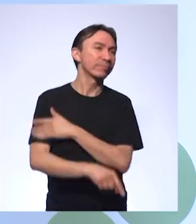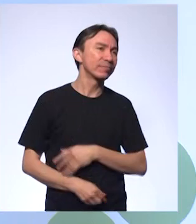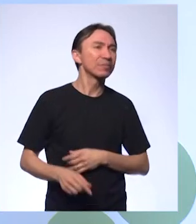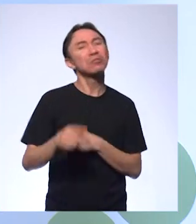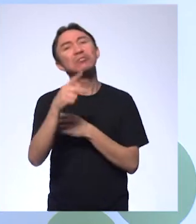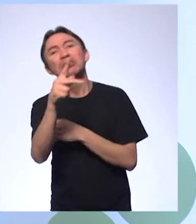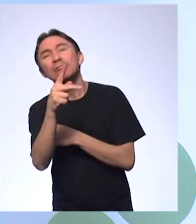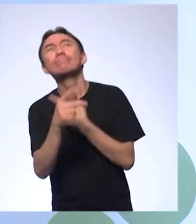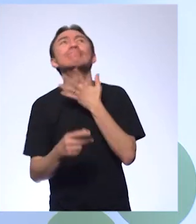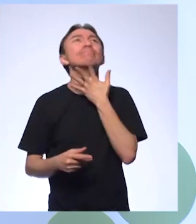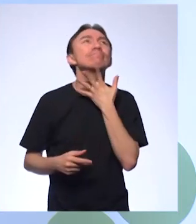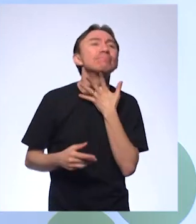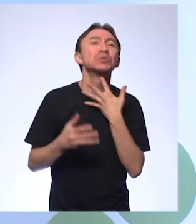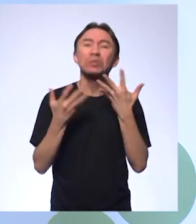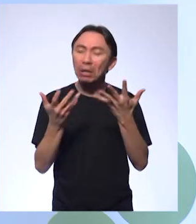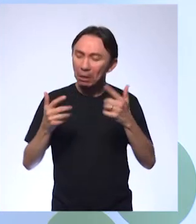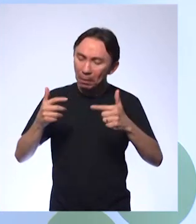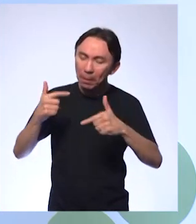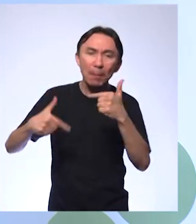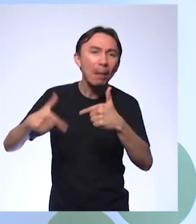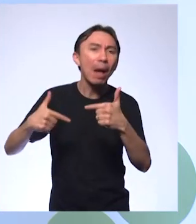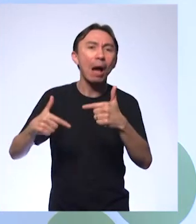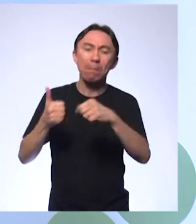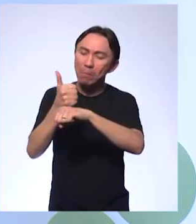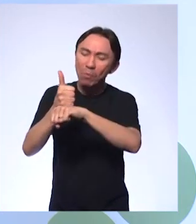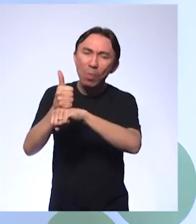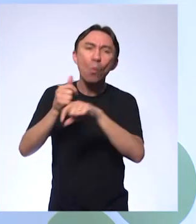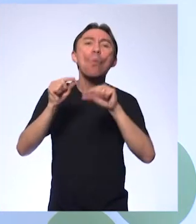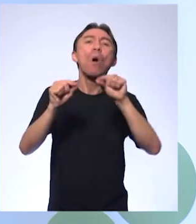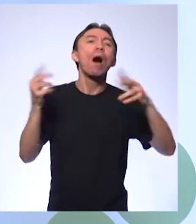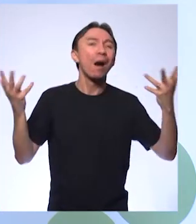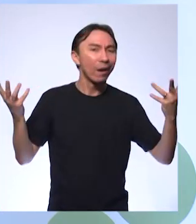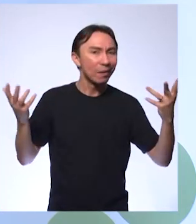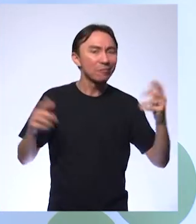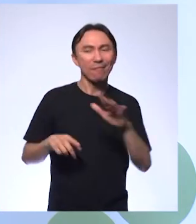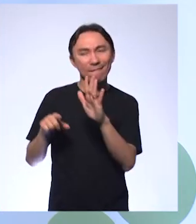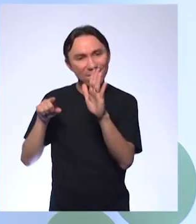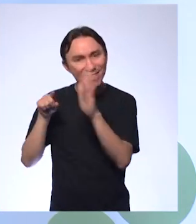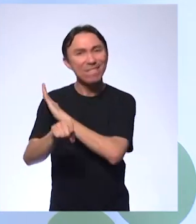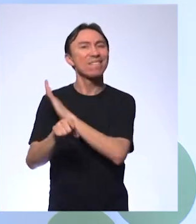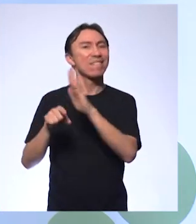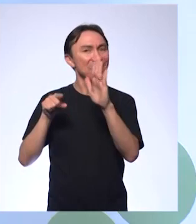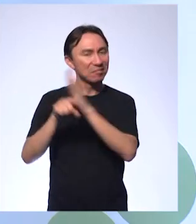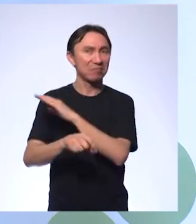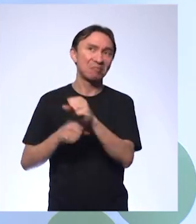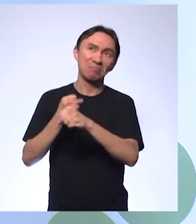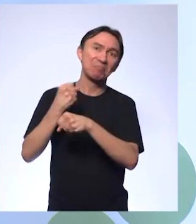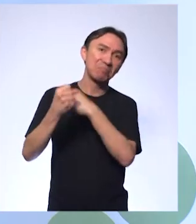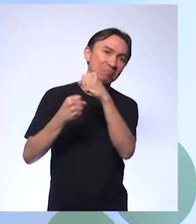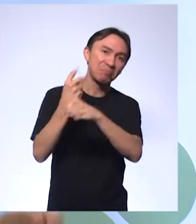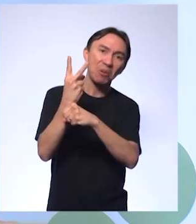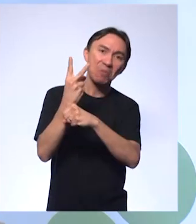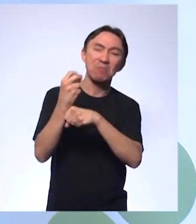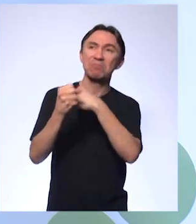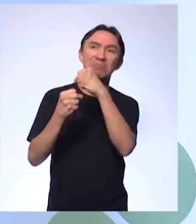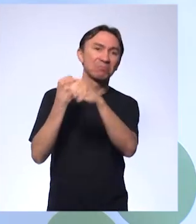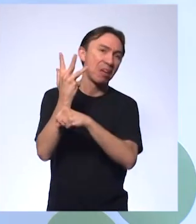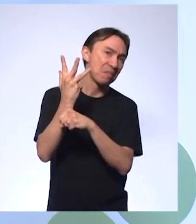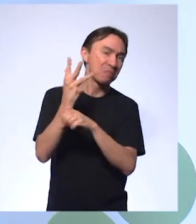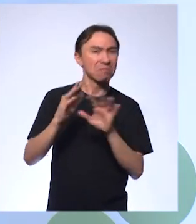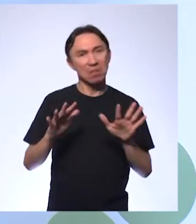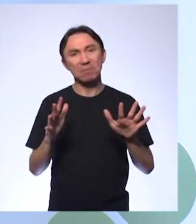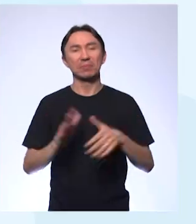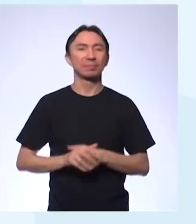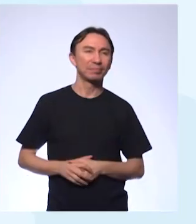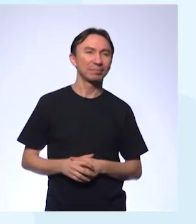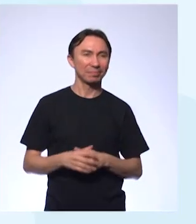fazer daqui 2, 3 anos. Então, continuando, agora a gente vai para a nossa próxima reflexão,